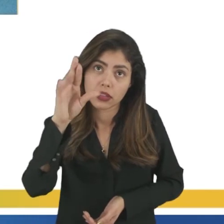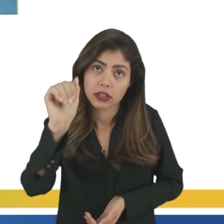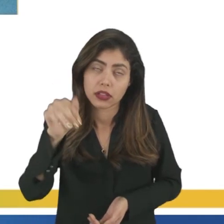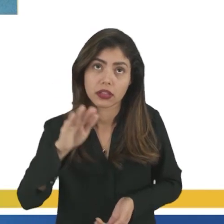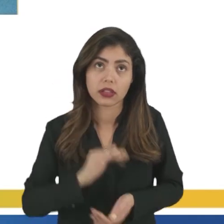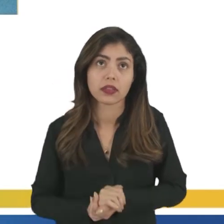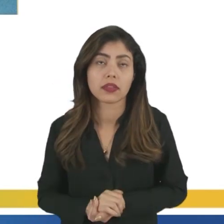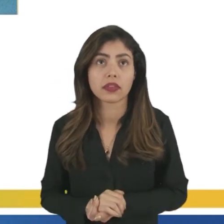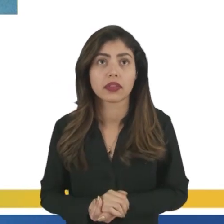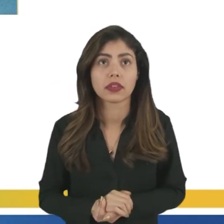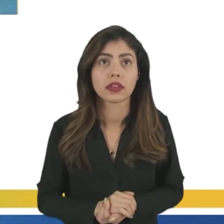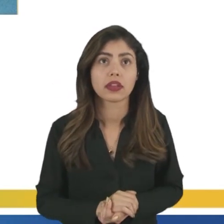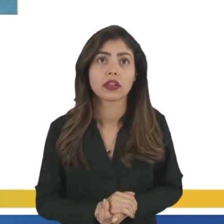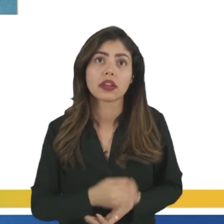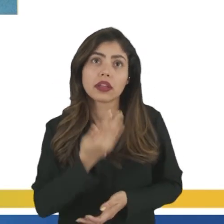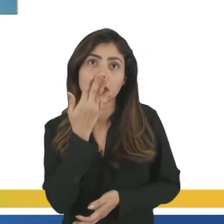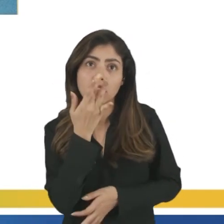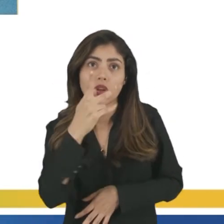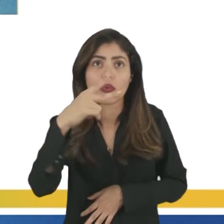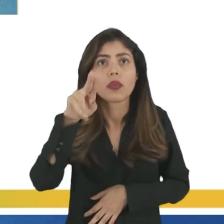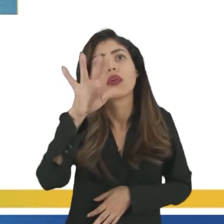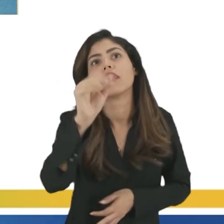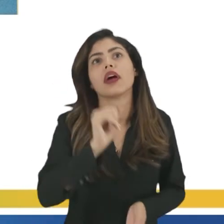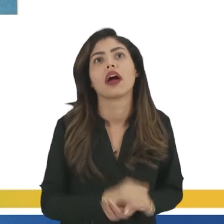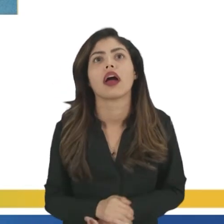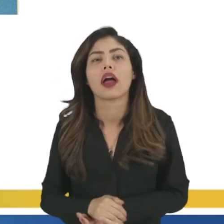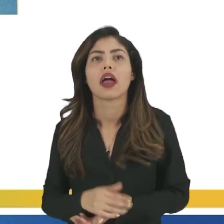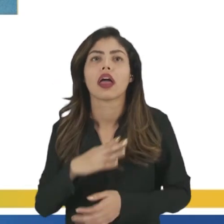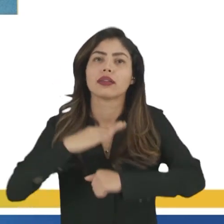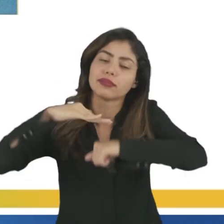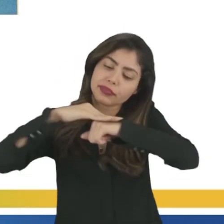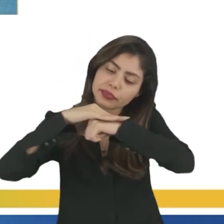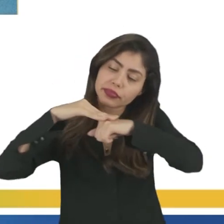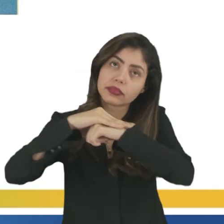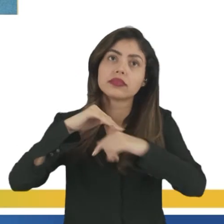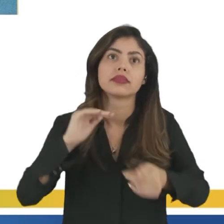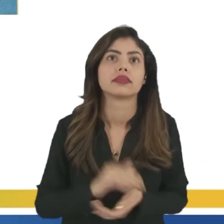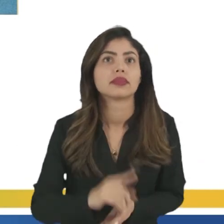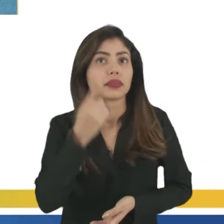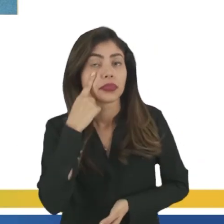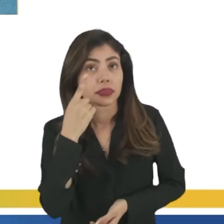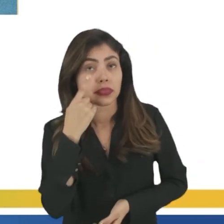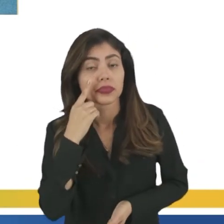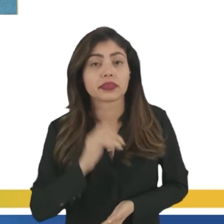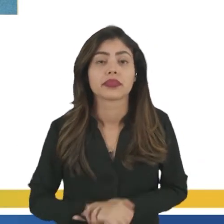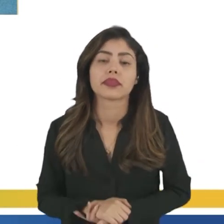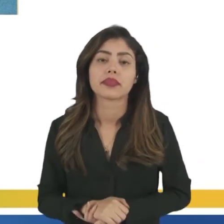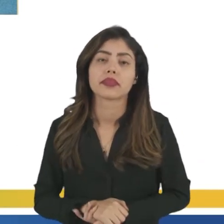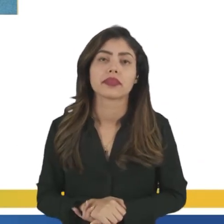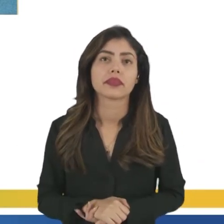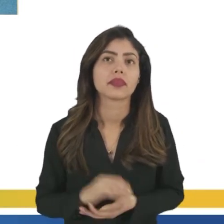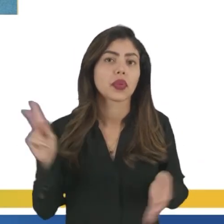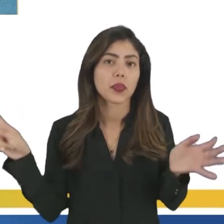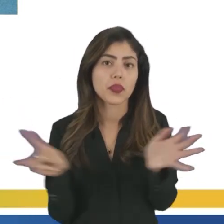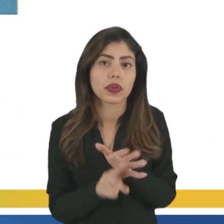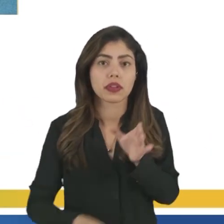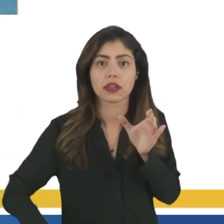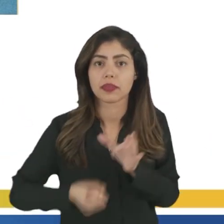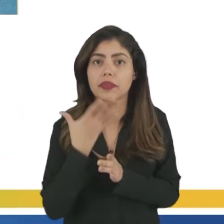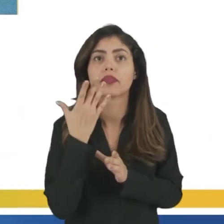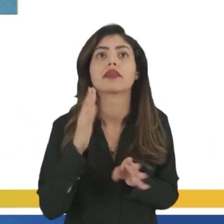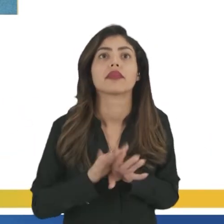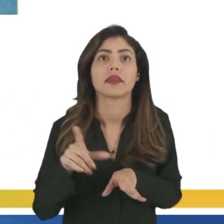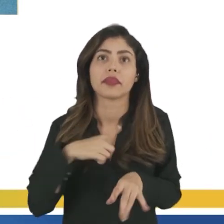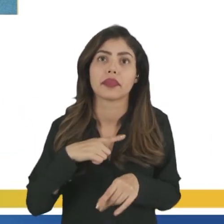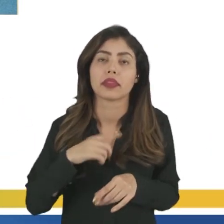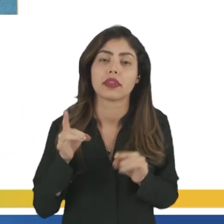pessoal? A tinta púrpura tingia tecidos, tá? Então, servia para tingir tecidos. Um dos principais produtos comerciais